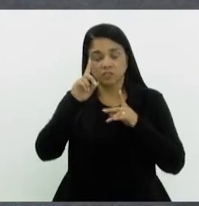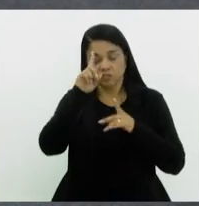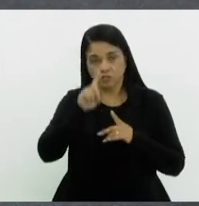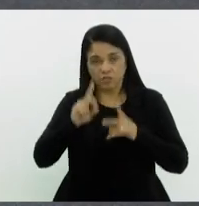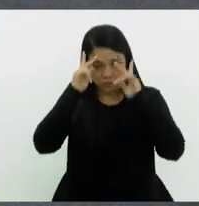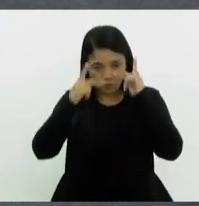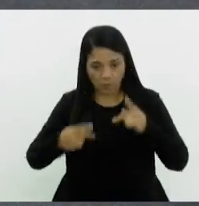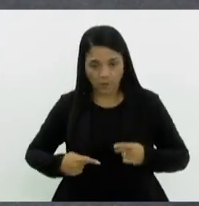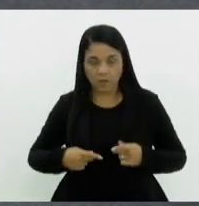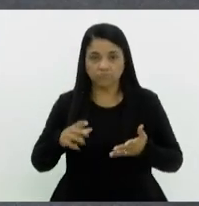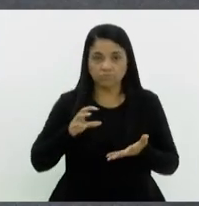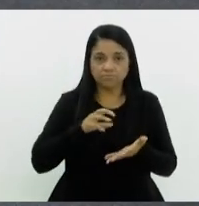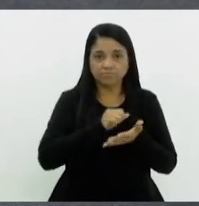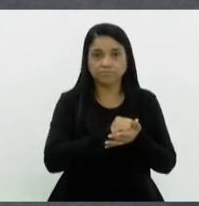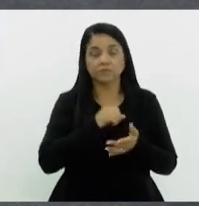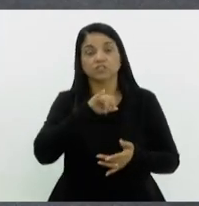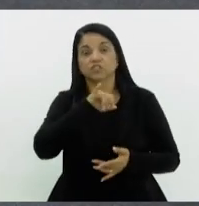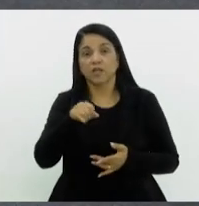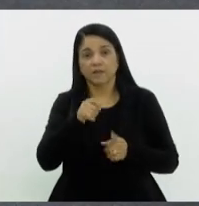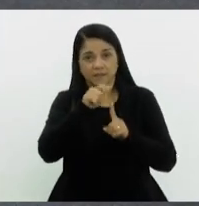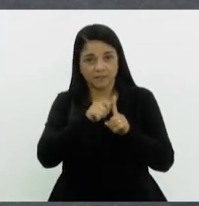janeiro desse ano e 13 de maio